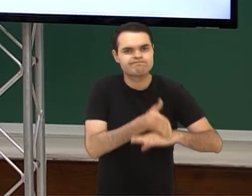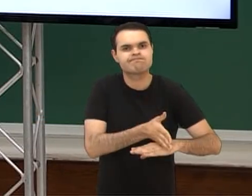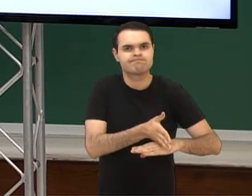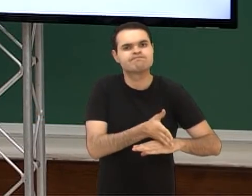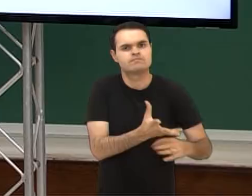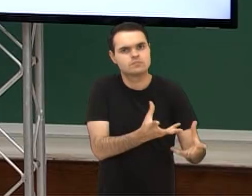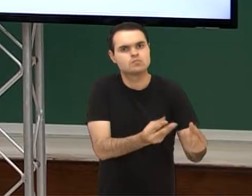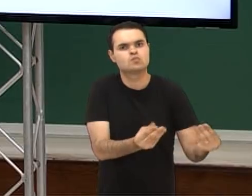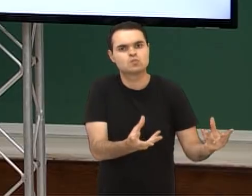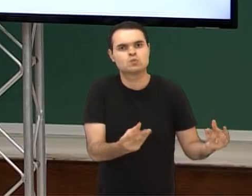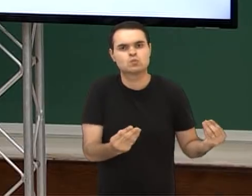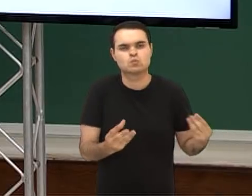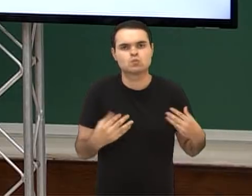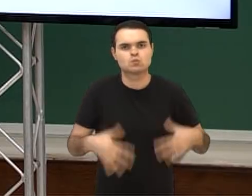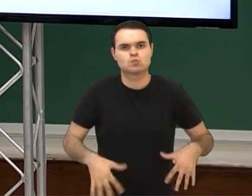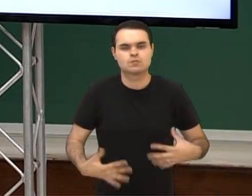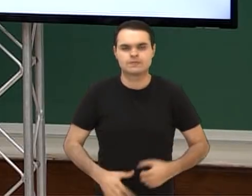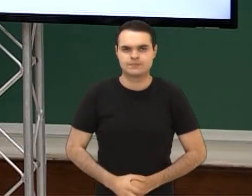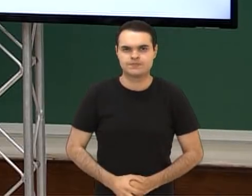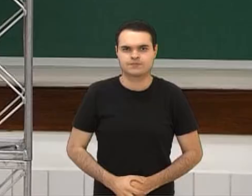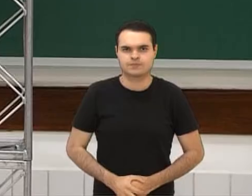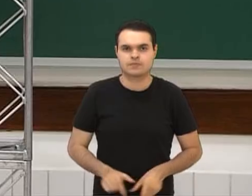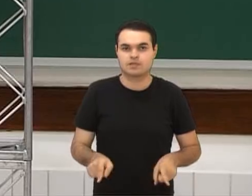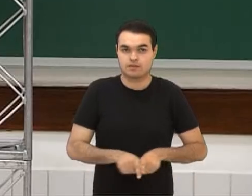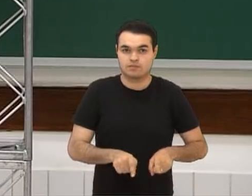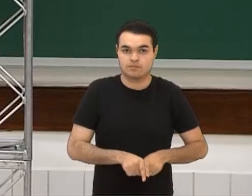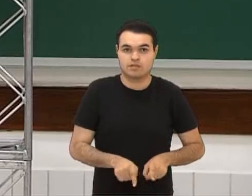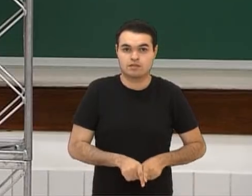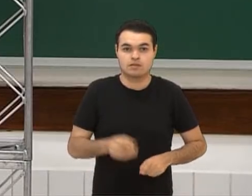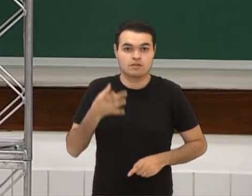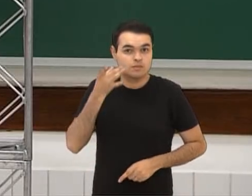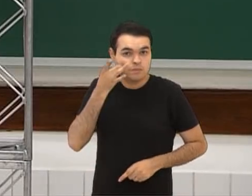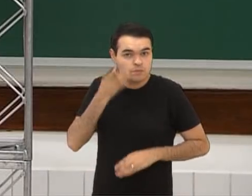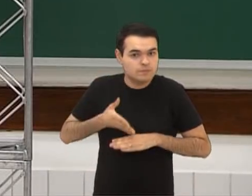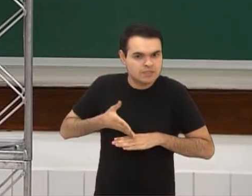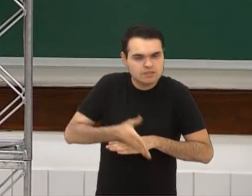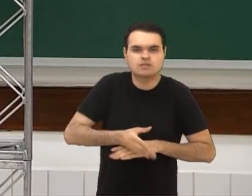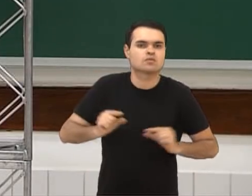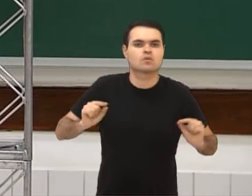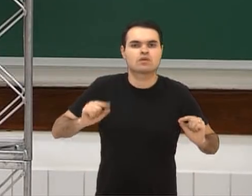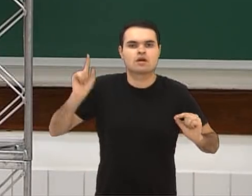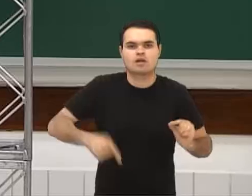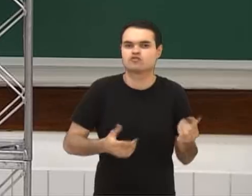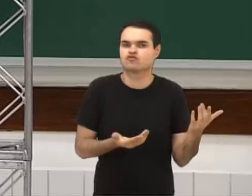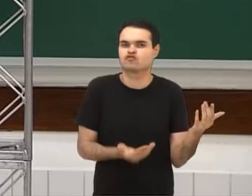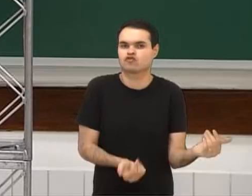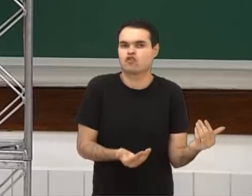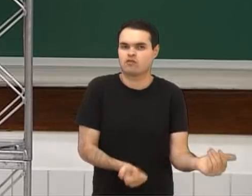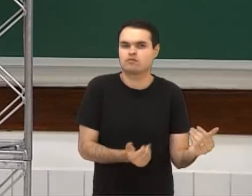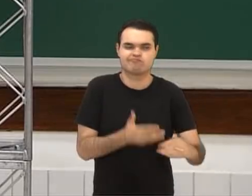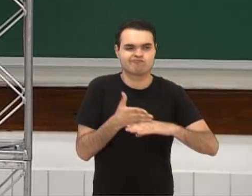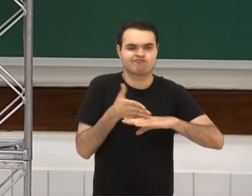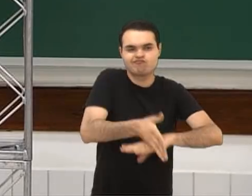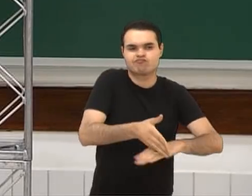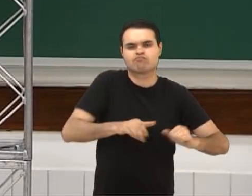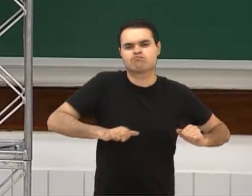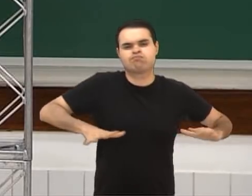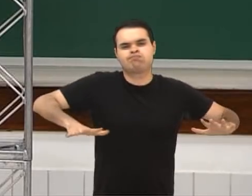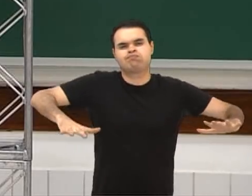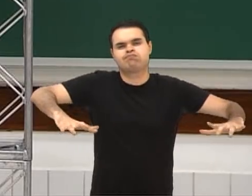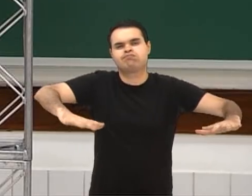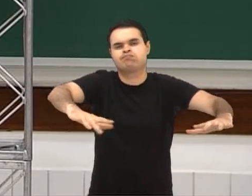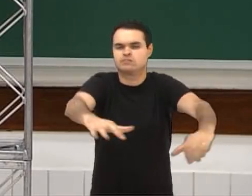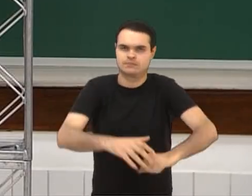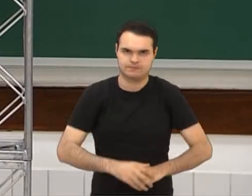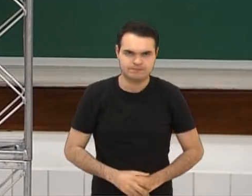efetivamente desses protestos. Ainda, presença significativa de um grande número de jovens nesses protestos de rua.